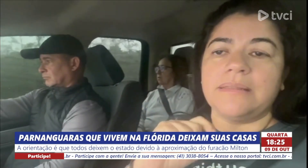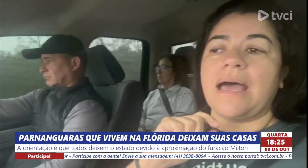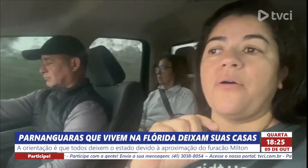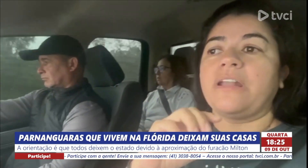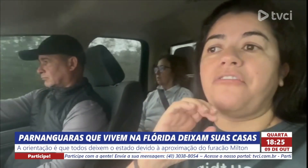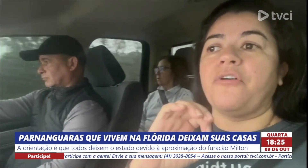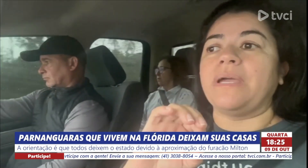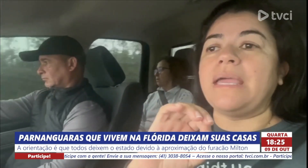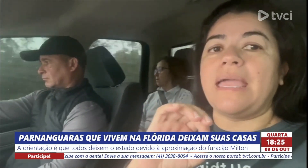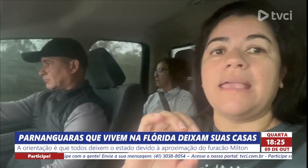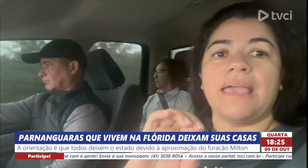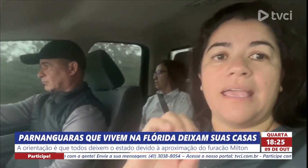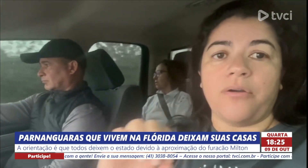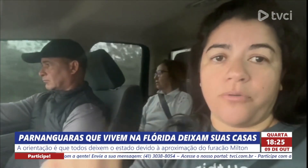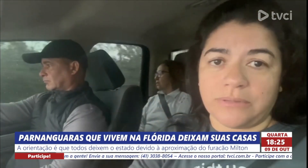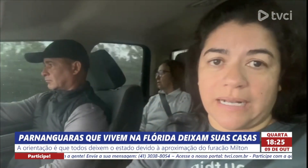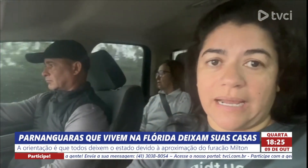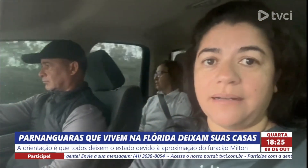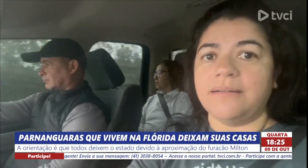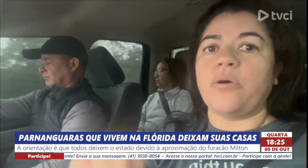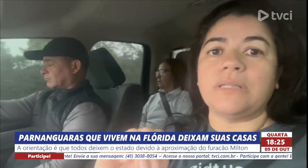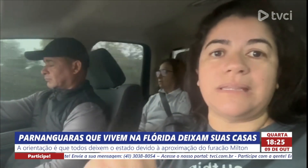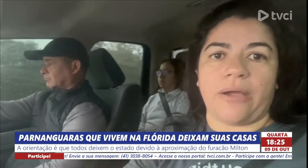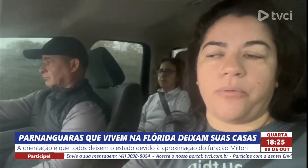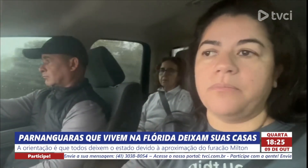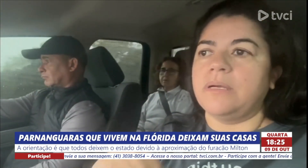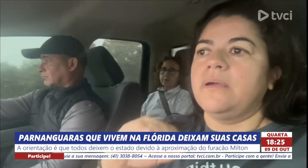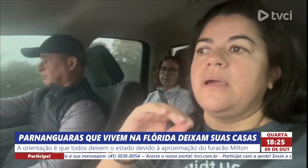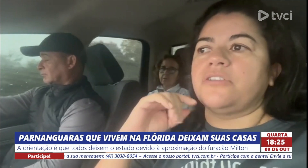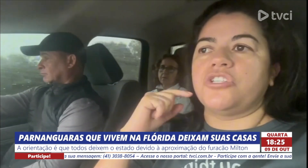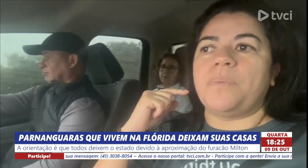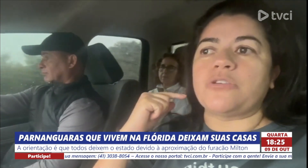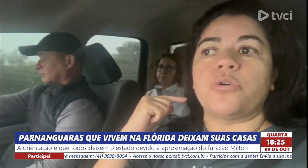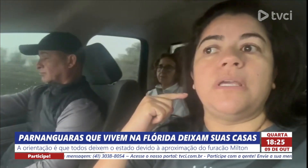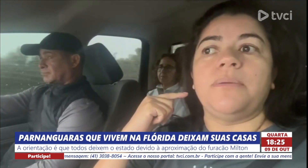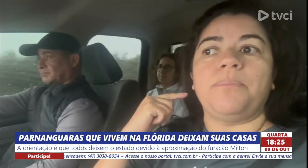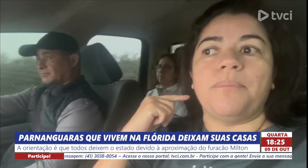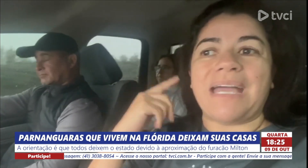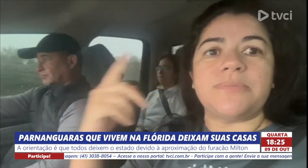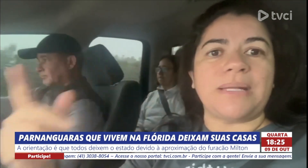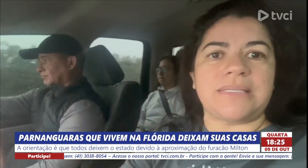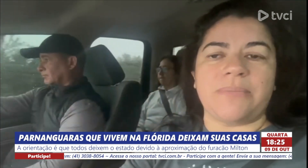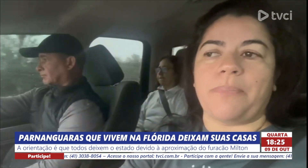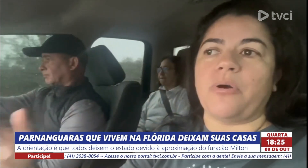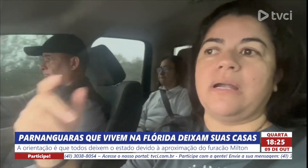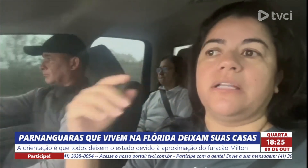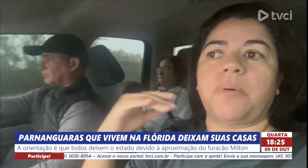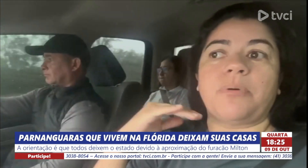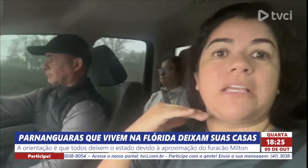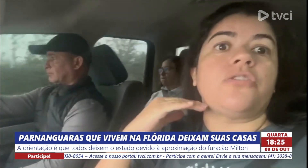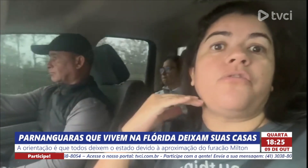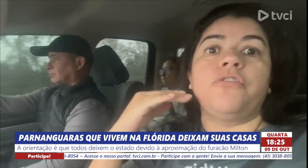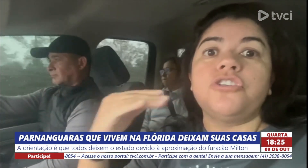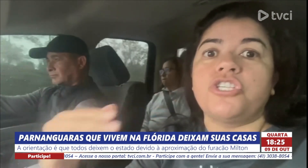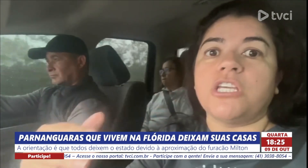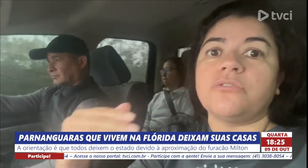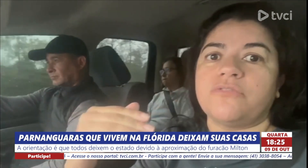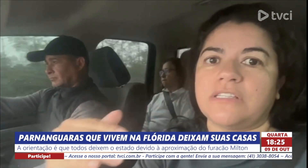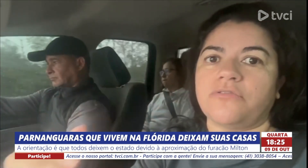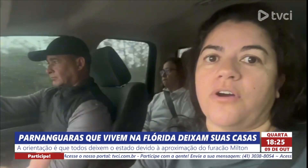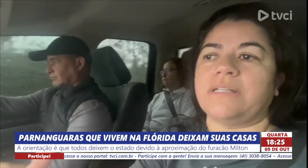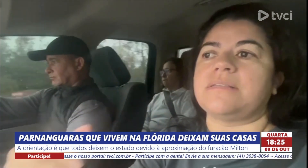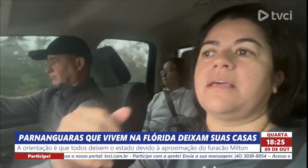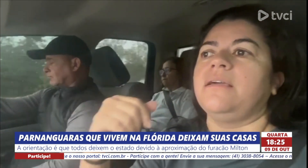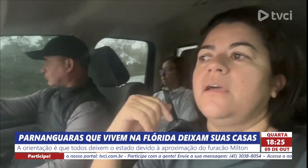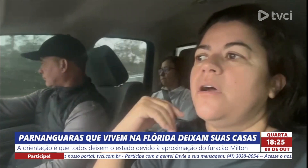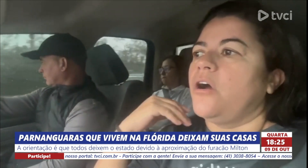dificuldade na hora foi em encontrar hotel. A gente pensou em ir mais para cima, para Orlando, para poder fugir dos